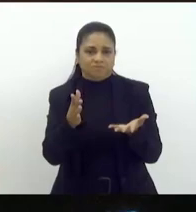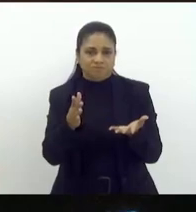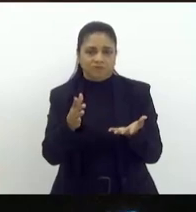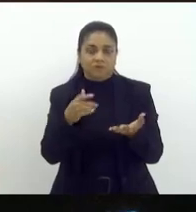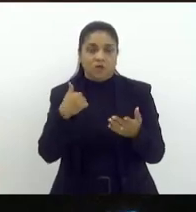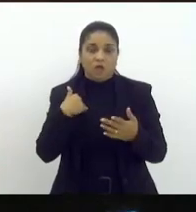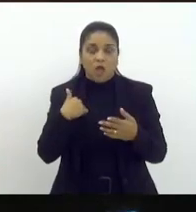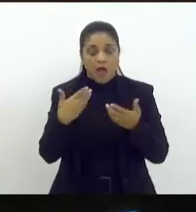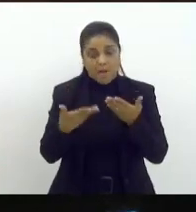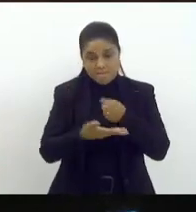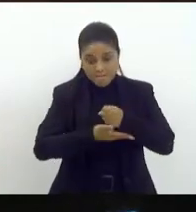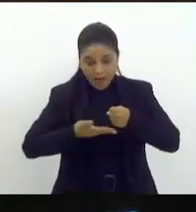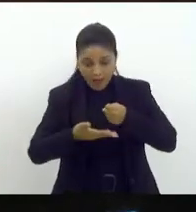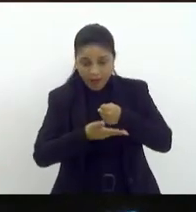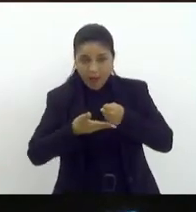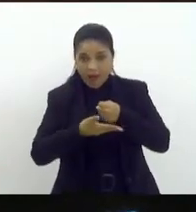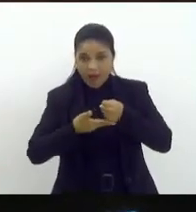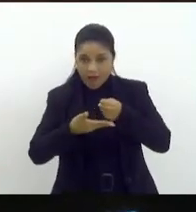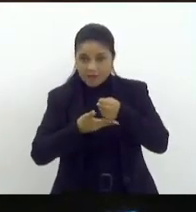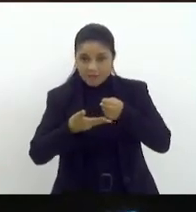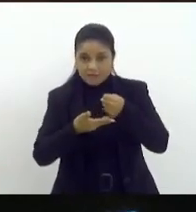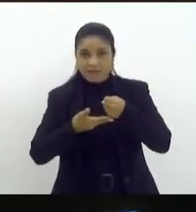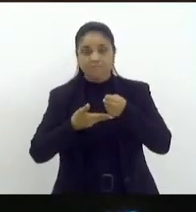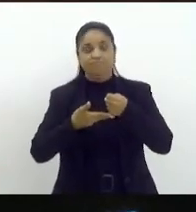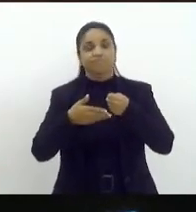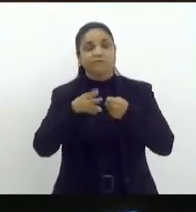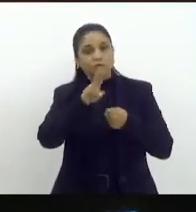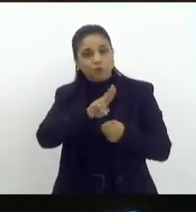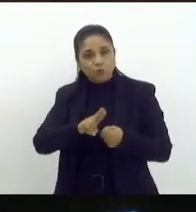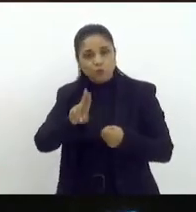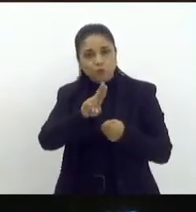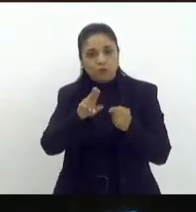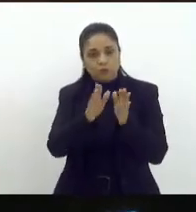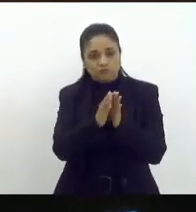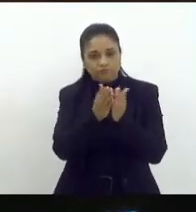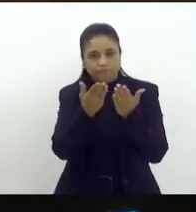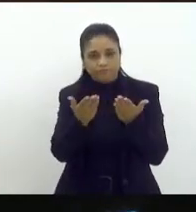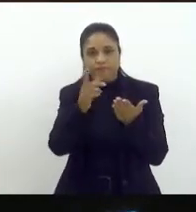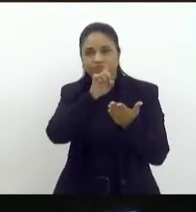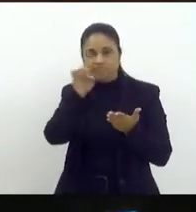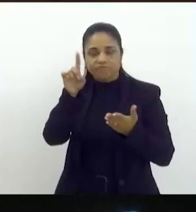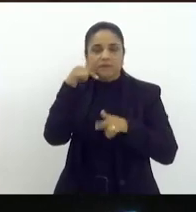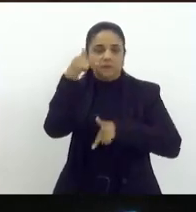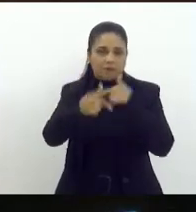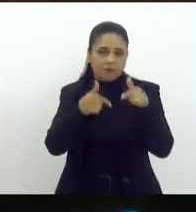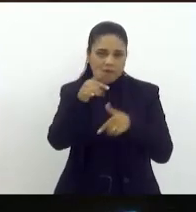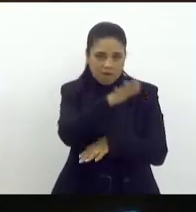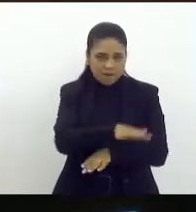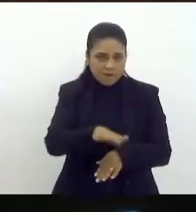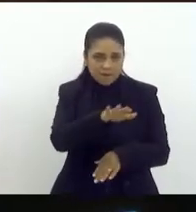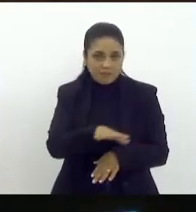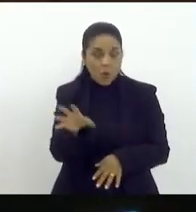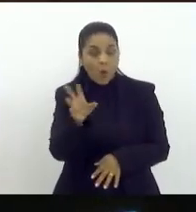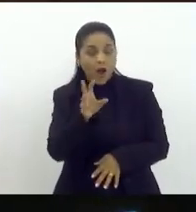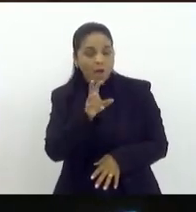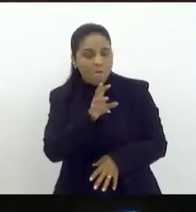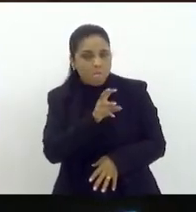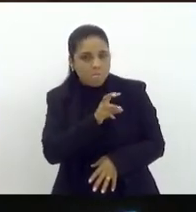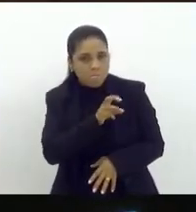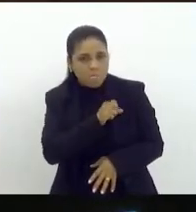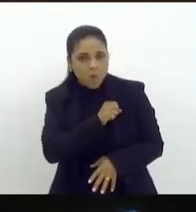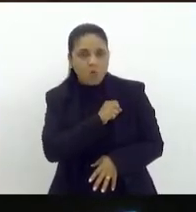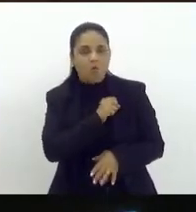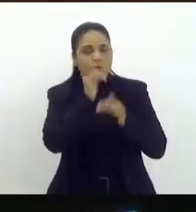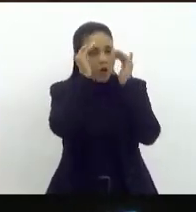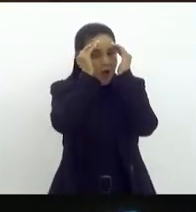fundamento a nossa base que a gente utiliza principalmente para trabalhar com as crianças esse amor no canal e